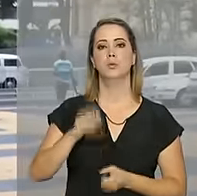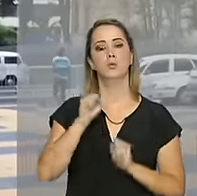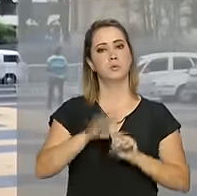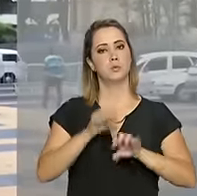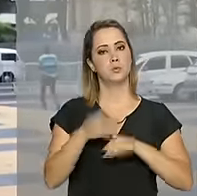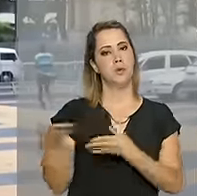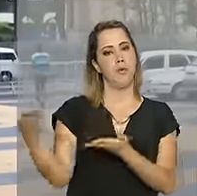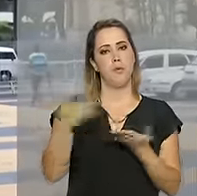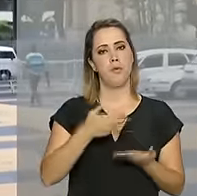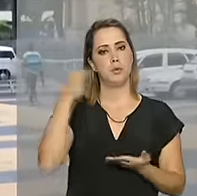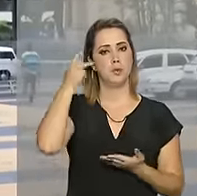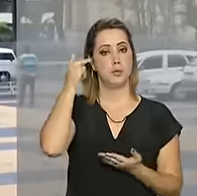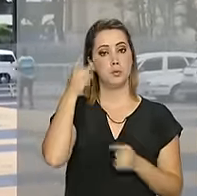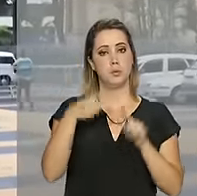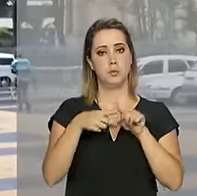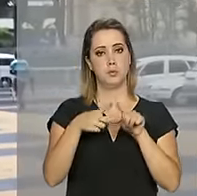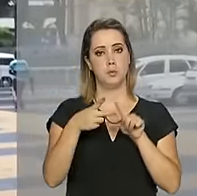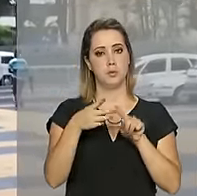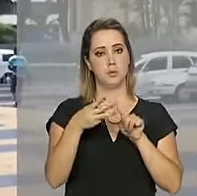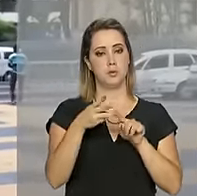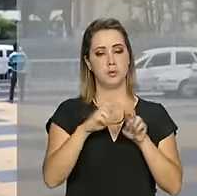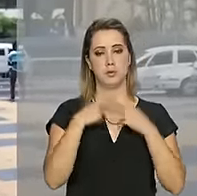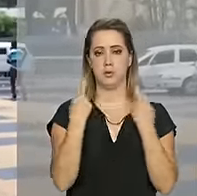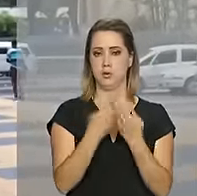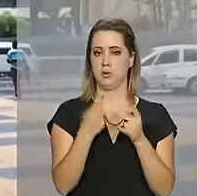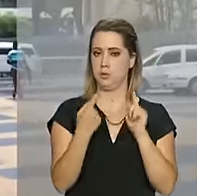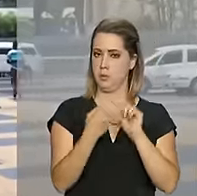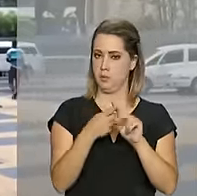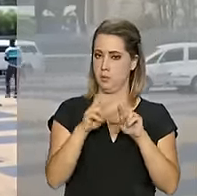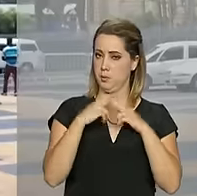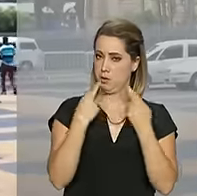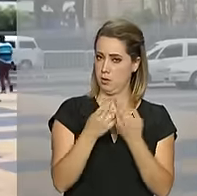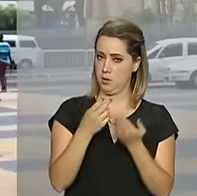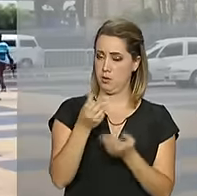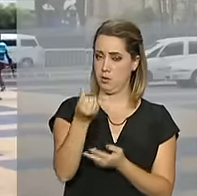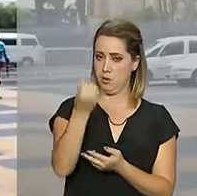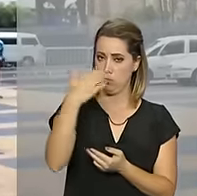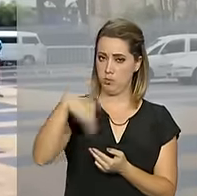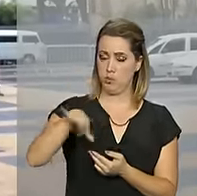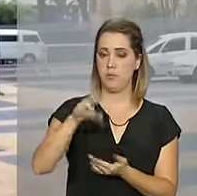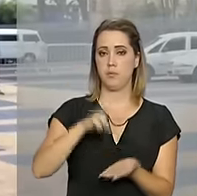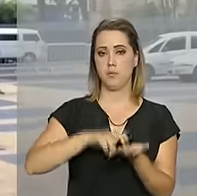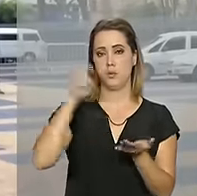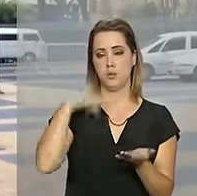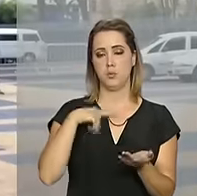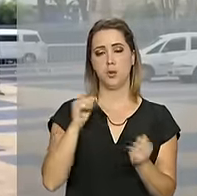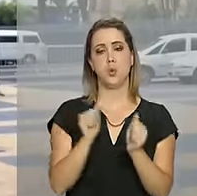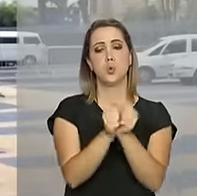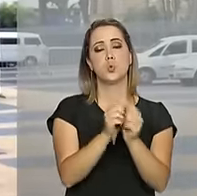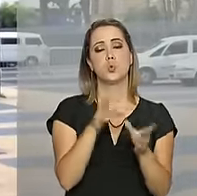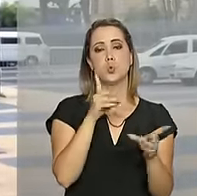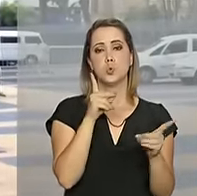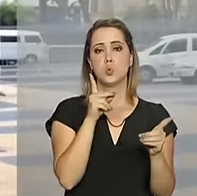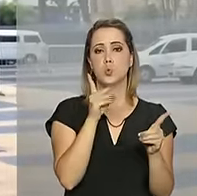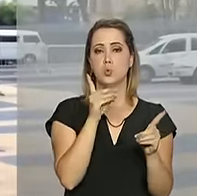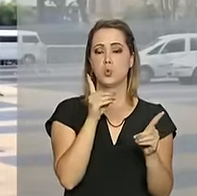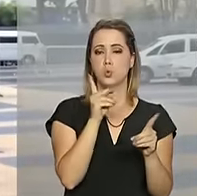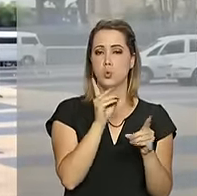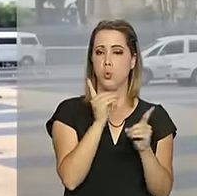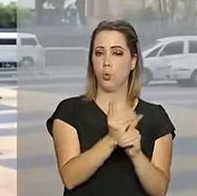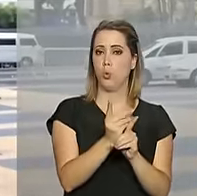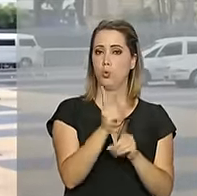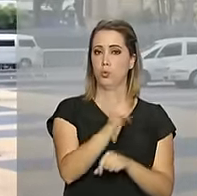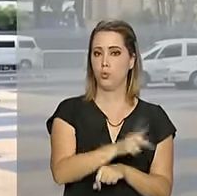paulista hoje para três reuniões. Na primeira, às 9h30 da manhã, ele se encontrou com professores de um projeto social numa